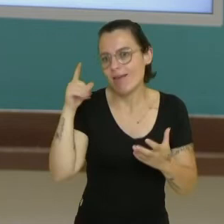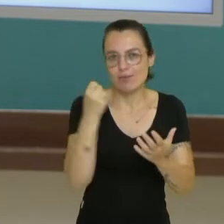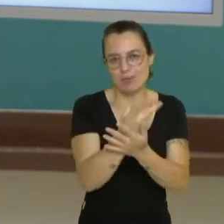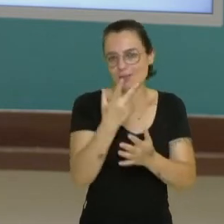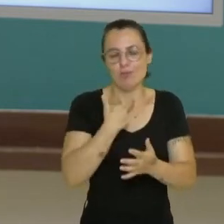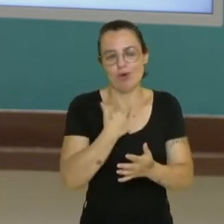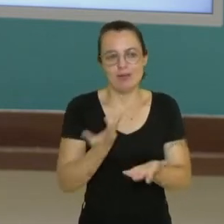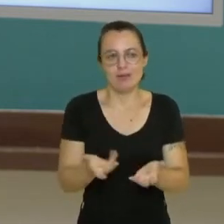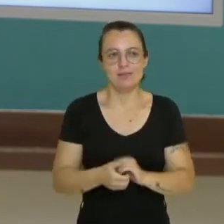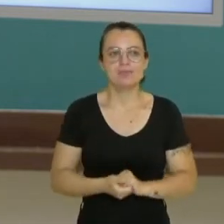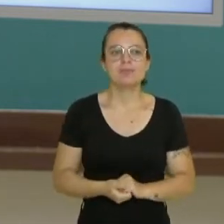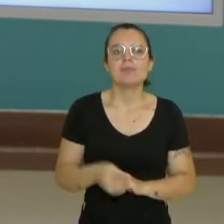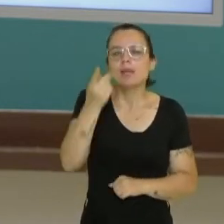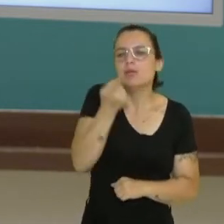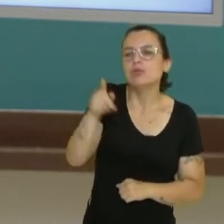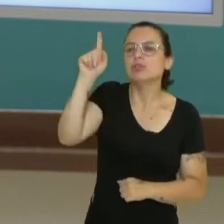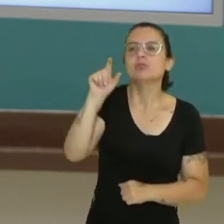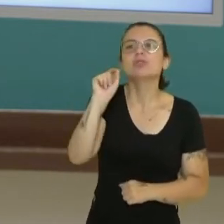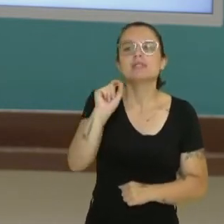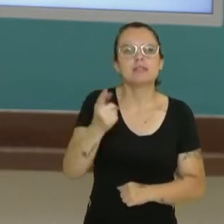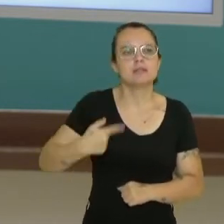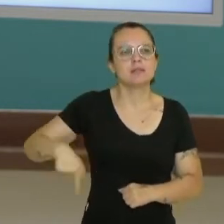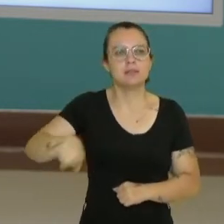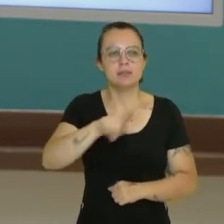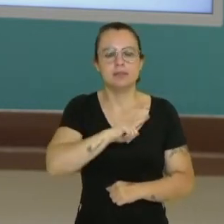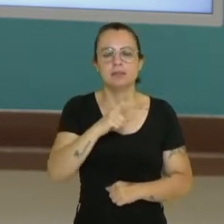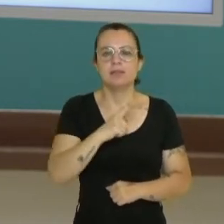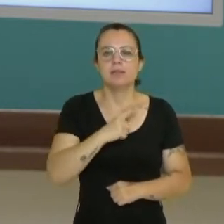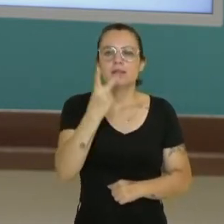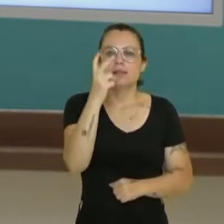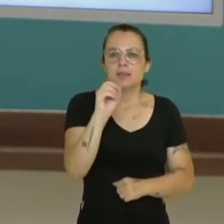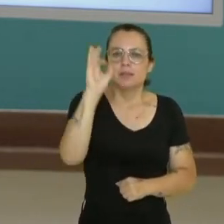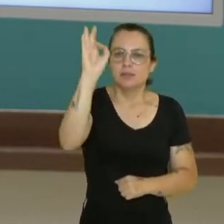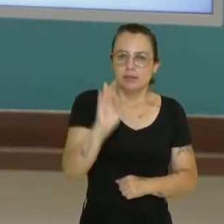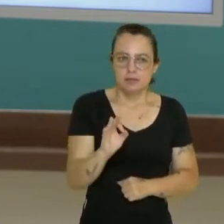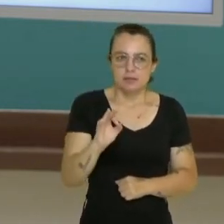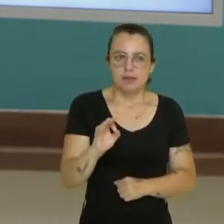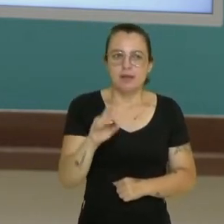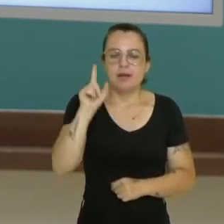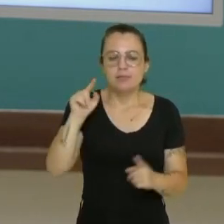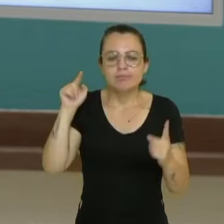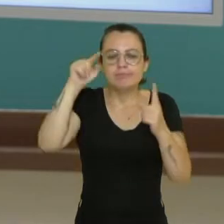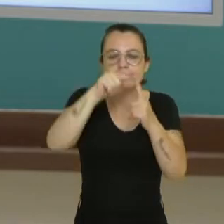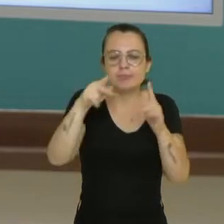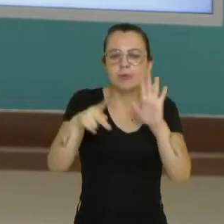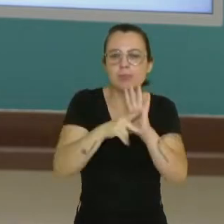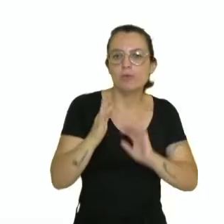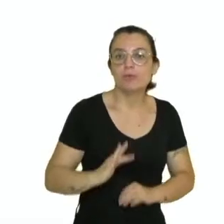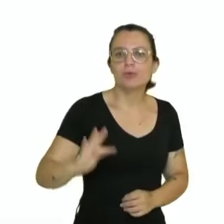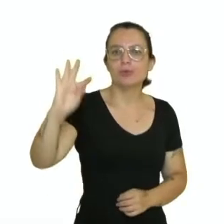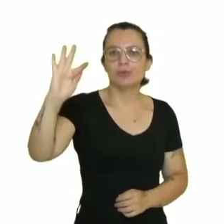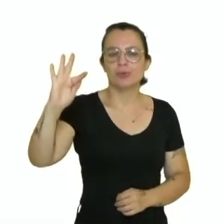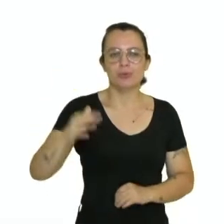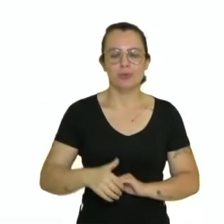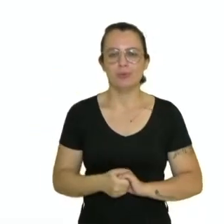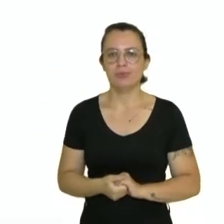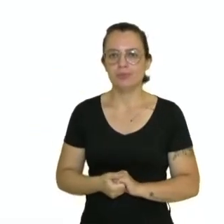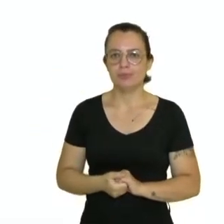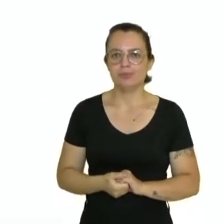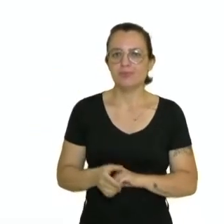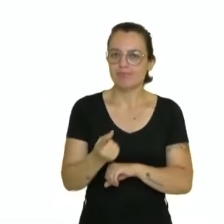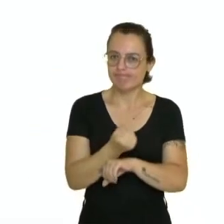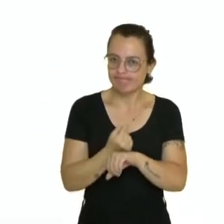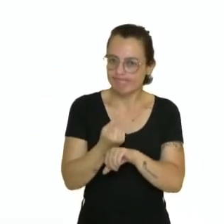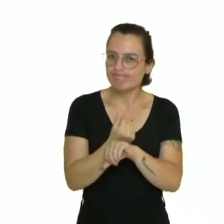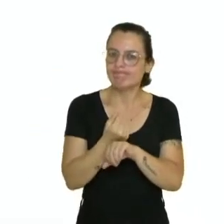orçamento. E por último, nós temos os 20% que serão as metas financeiras, ou seja, as